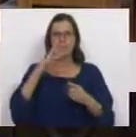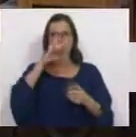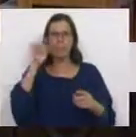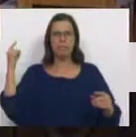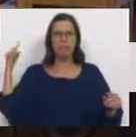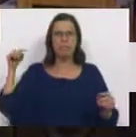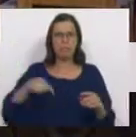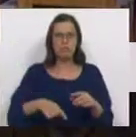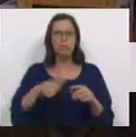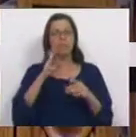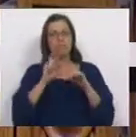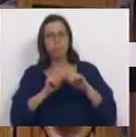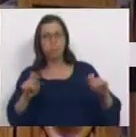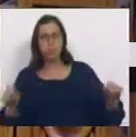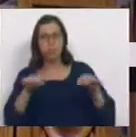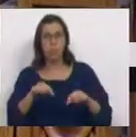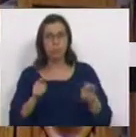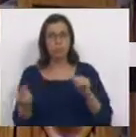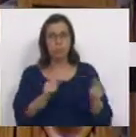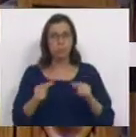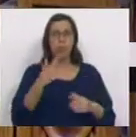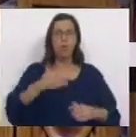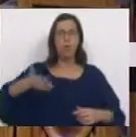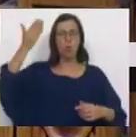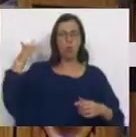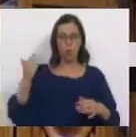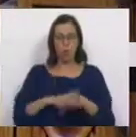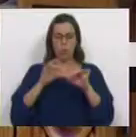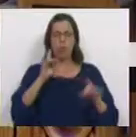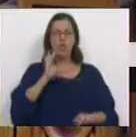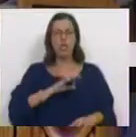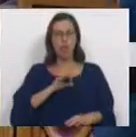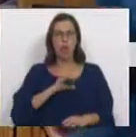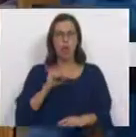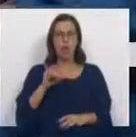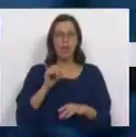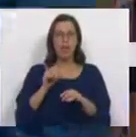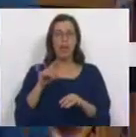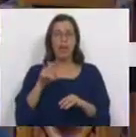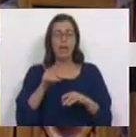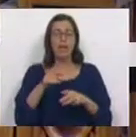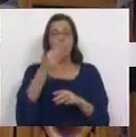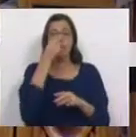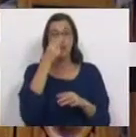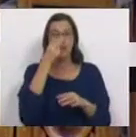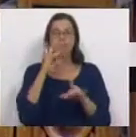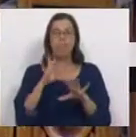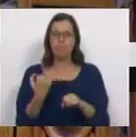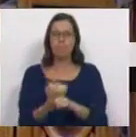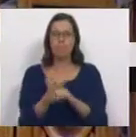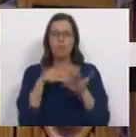longe para acompanhar os trabalhos. Já há muito que o Hospital Senhora de Oliveira em Guimarães está a precisar de obras no serviço de